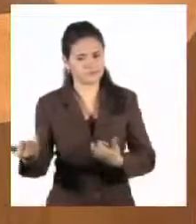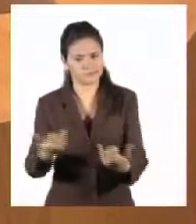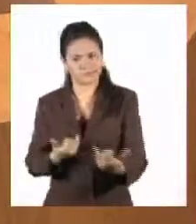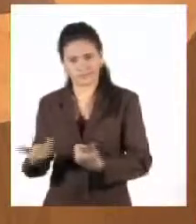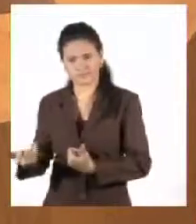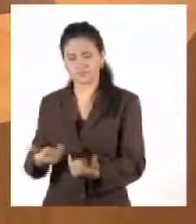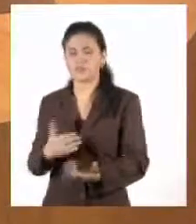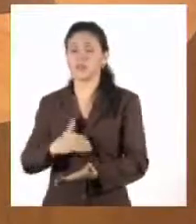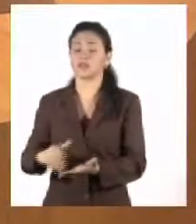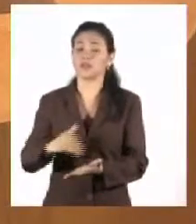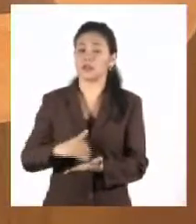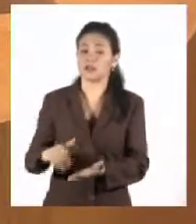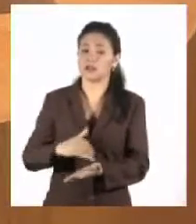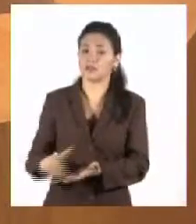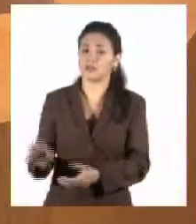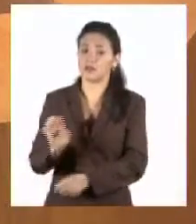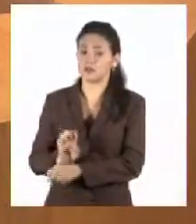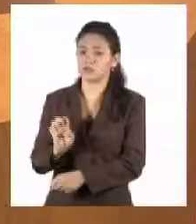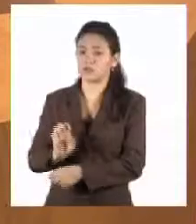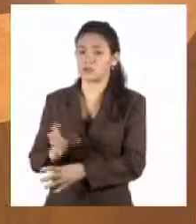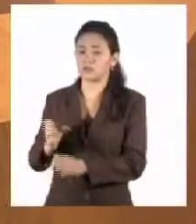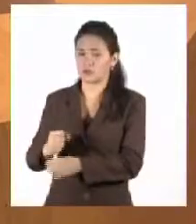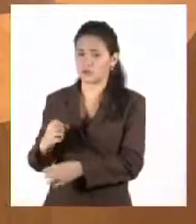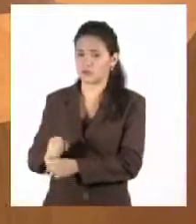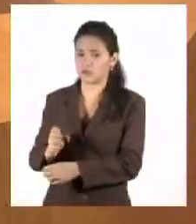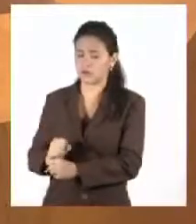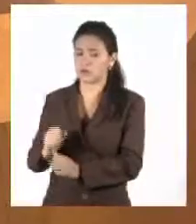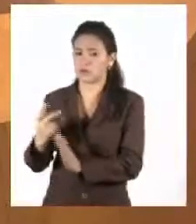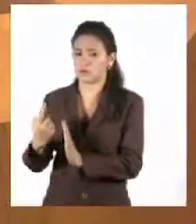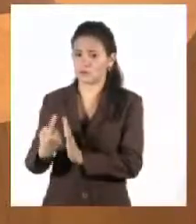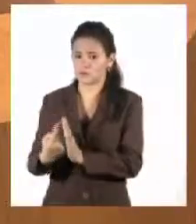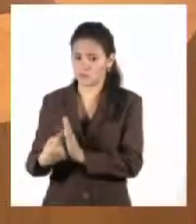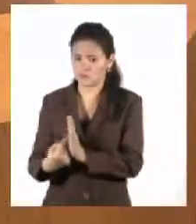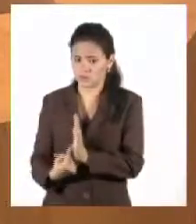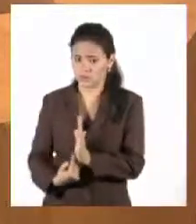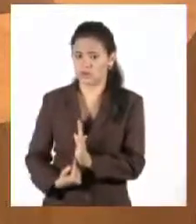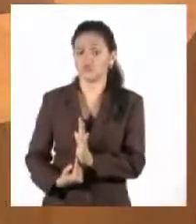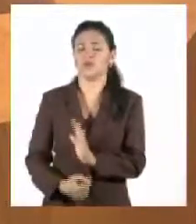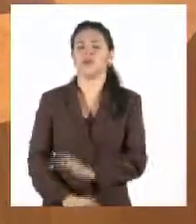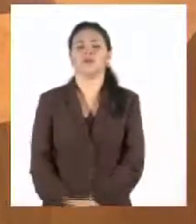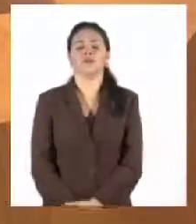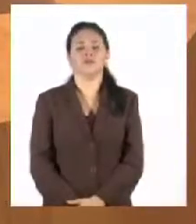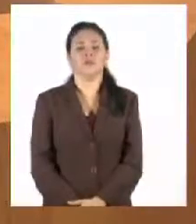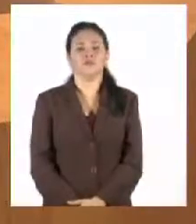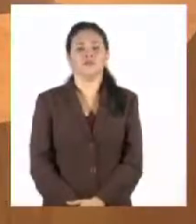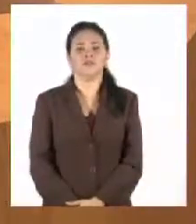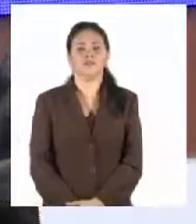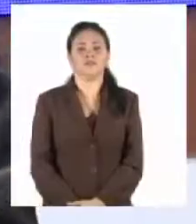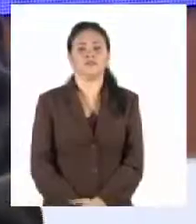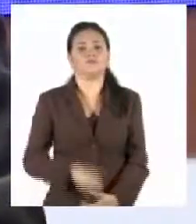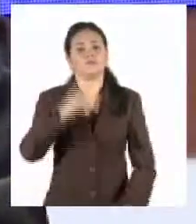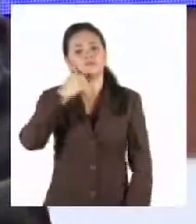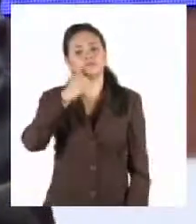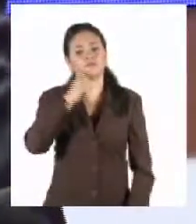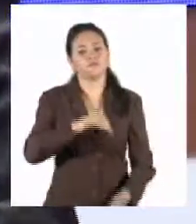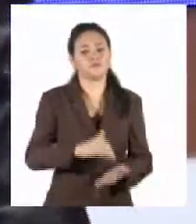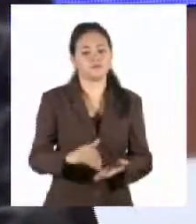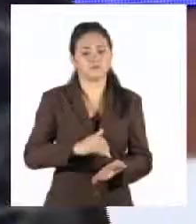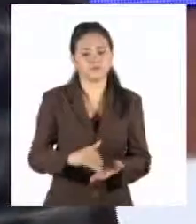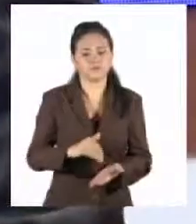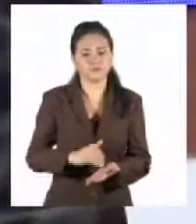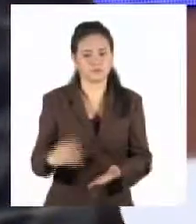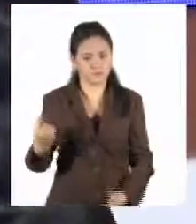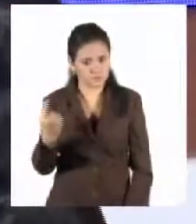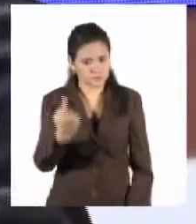da Secretaria de Estado, Planejamento e Orçamento, através da secretária, que também esteve